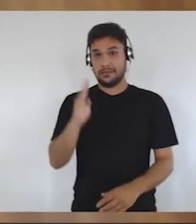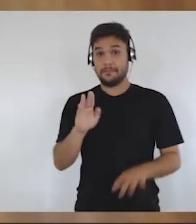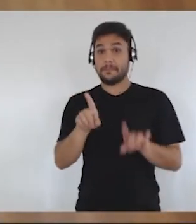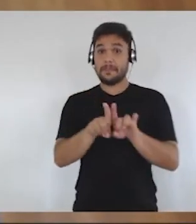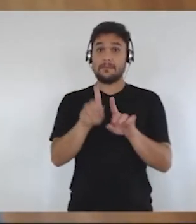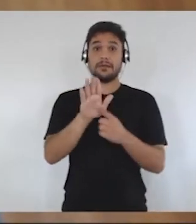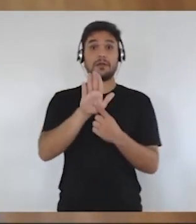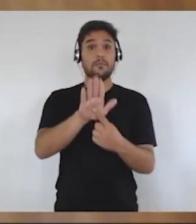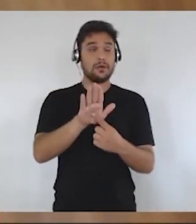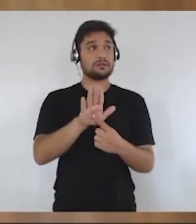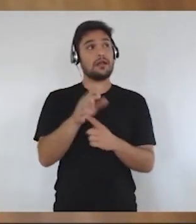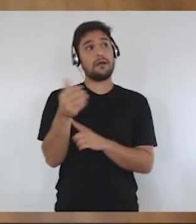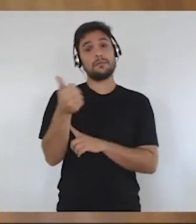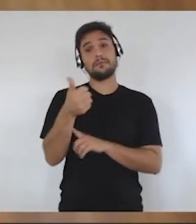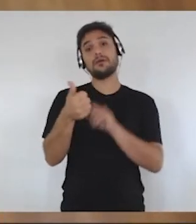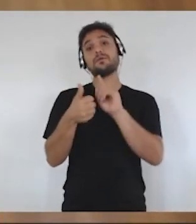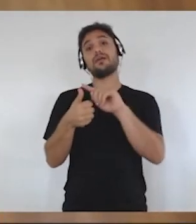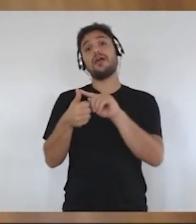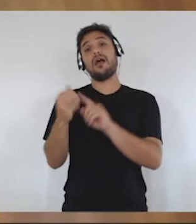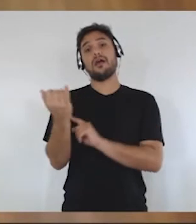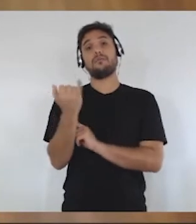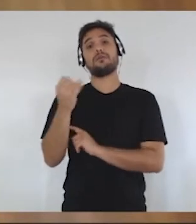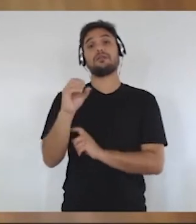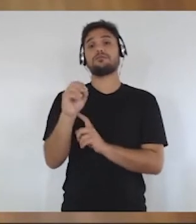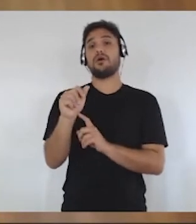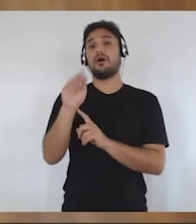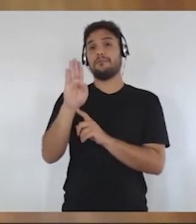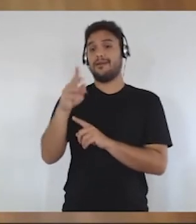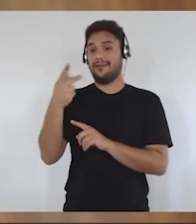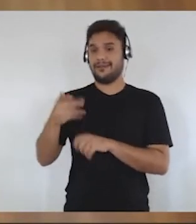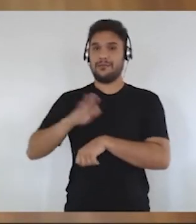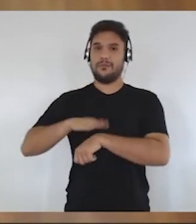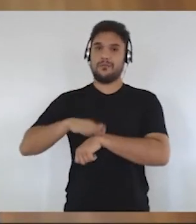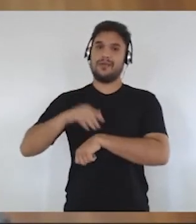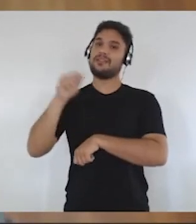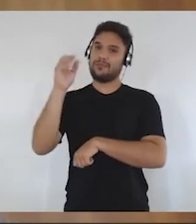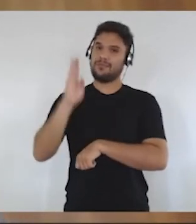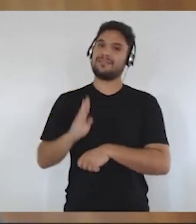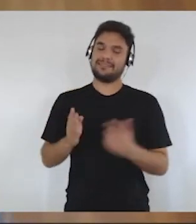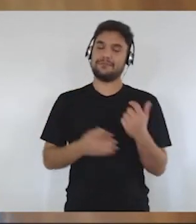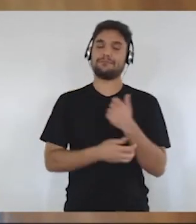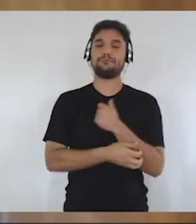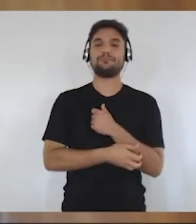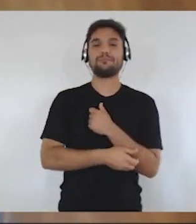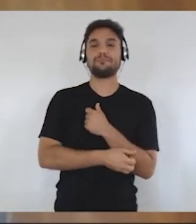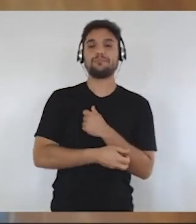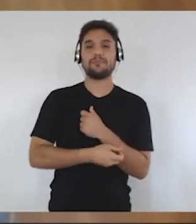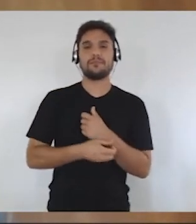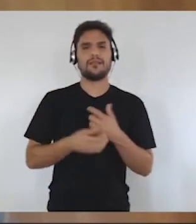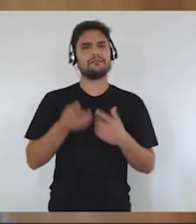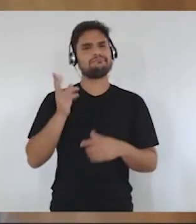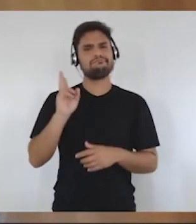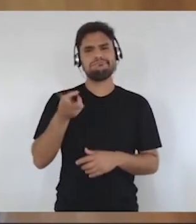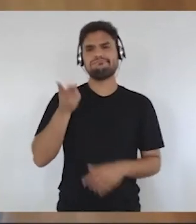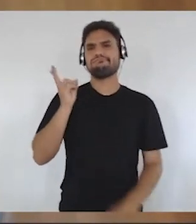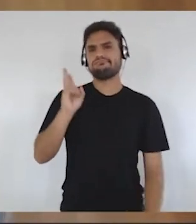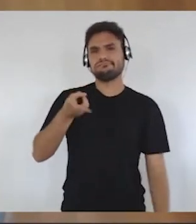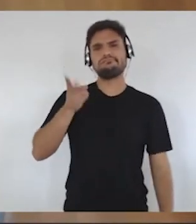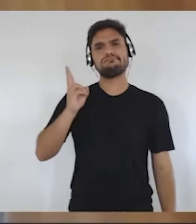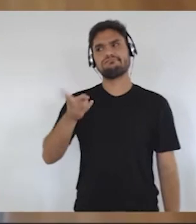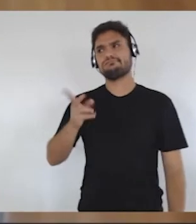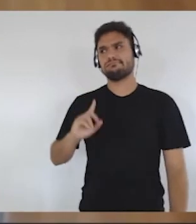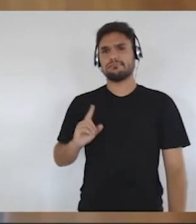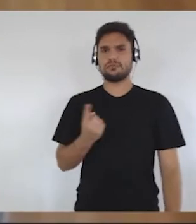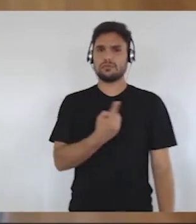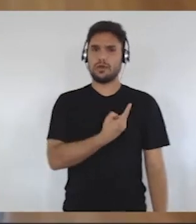primeiro ponto, essa importância da OAB nesse momento histórico do Brasil. Nós, a todo instante, devemos